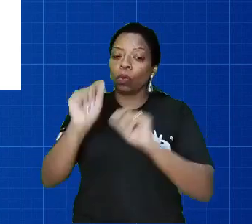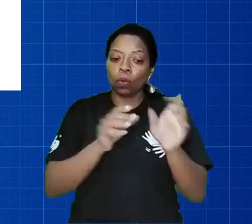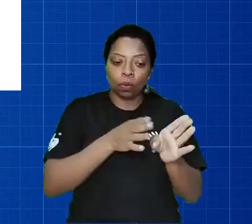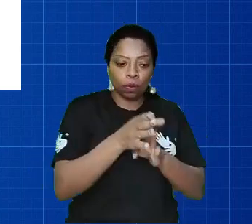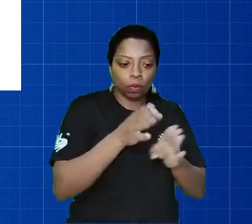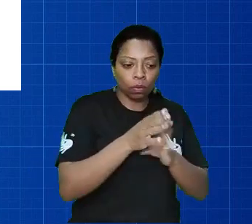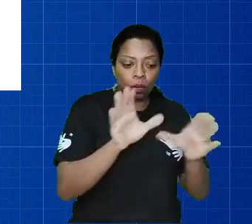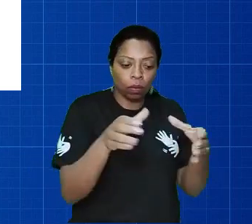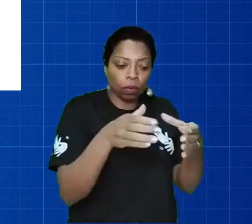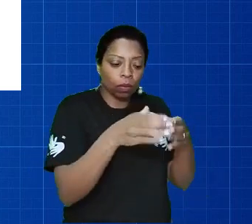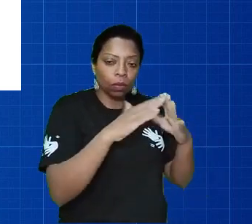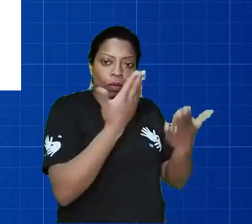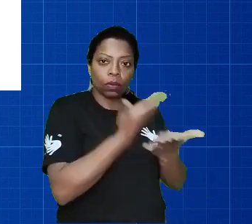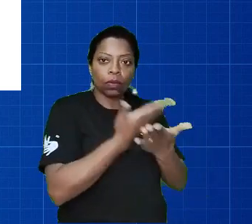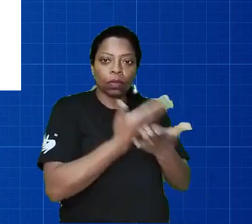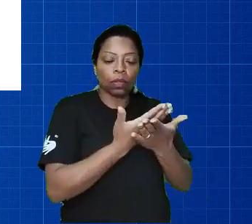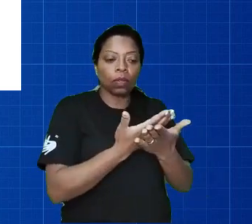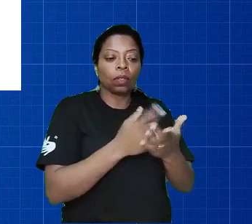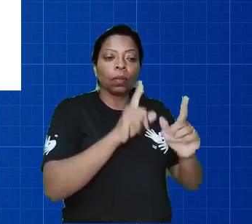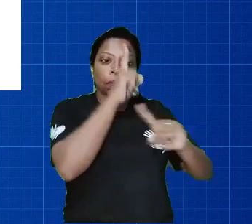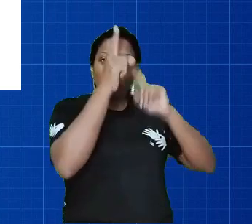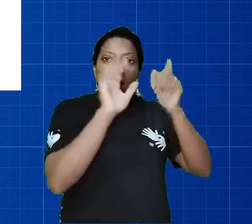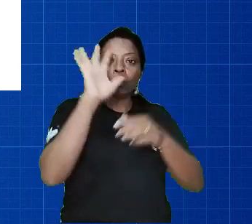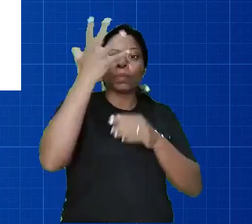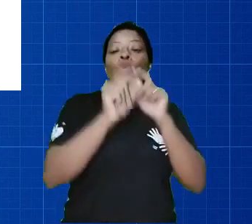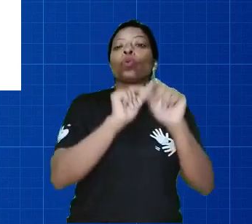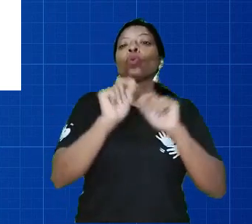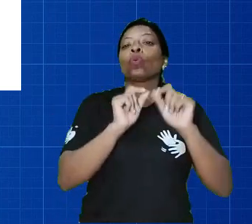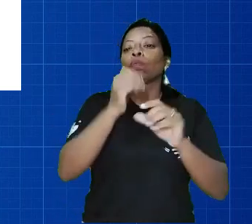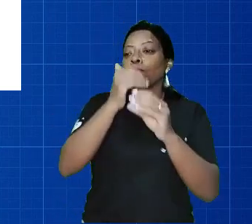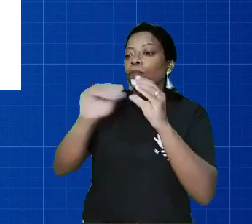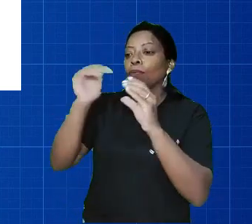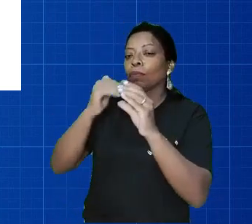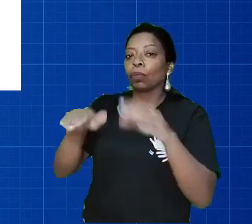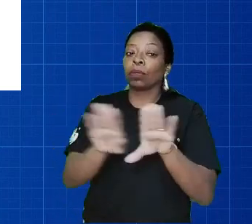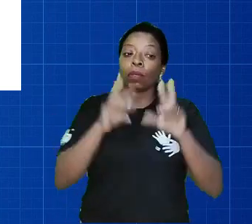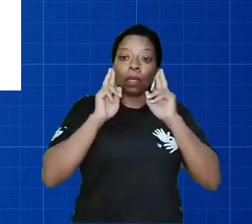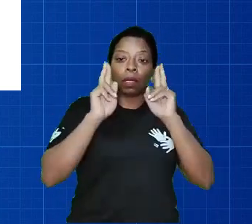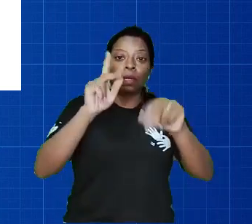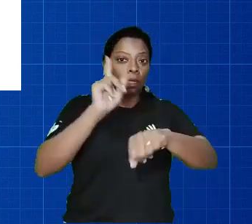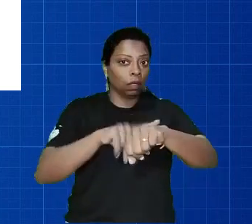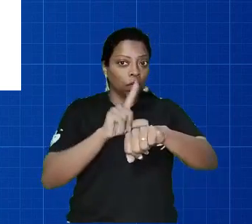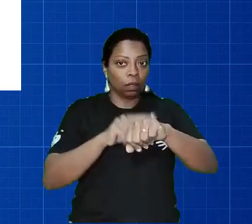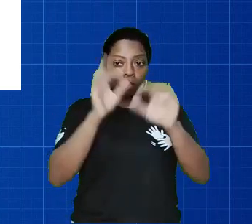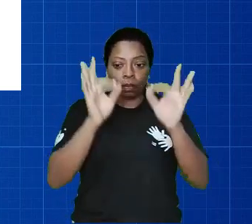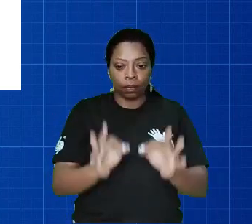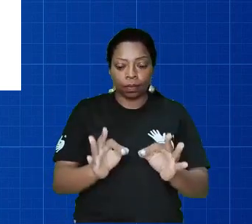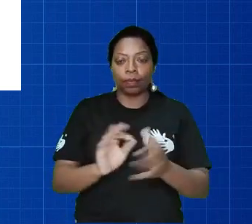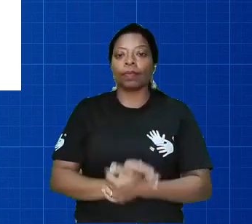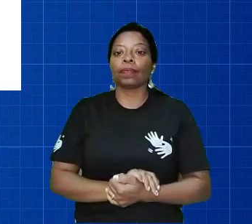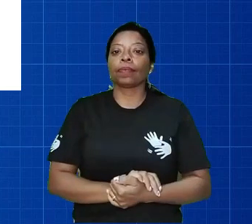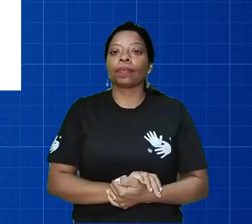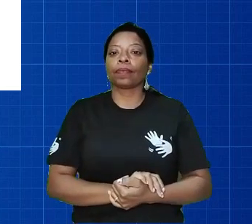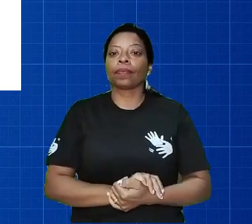todos os programas, seguindo as orientações e cumprindo os prazos estabelecidos pelo FNDE e pelo MEC.